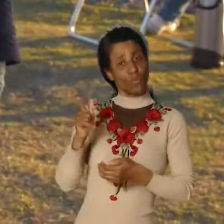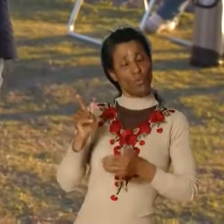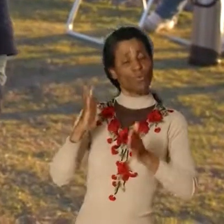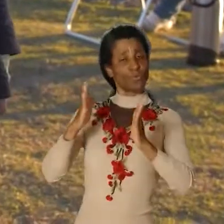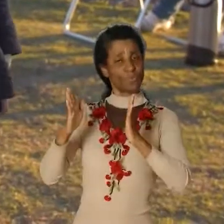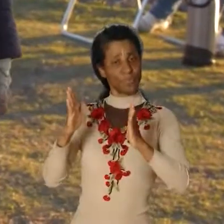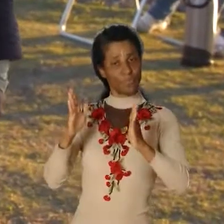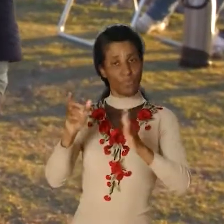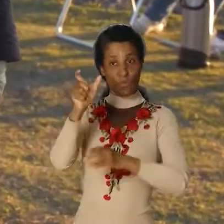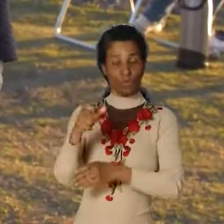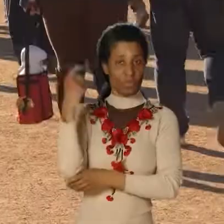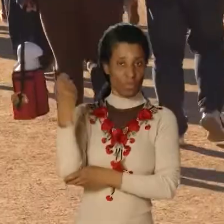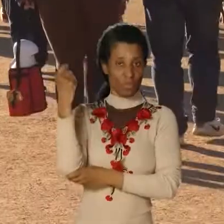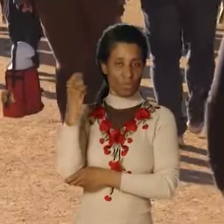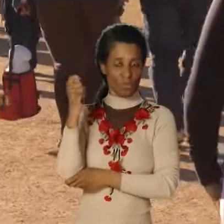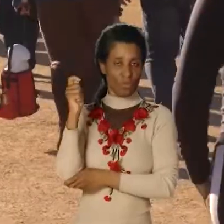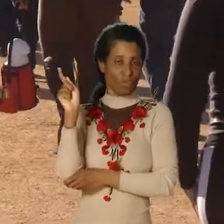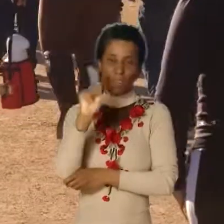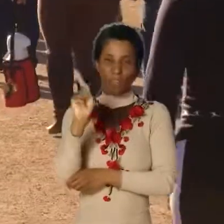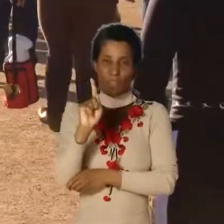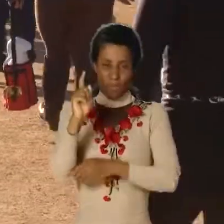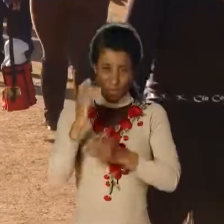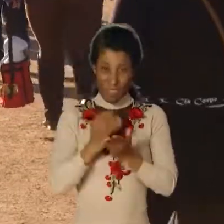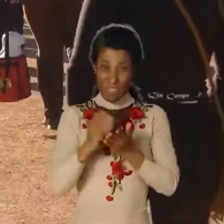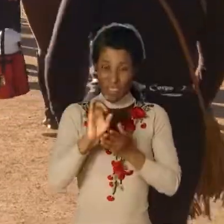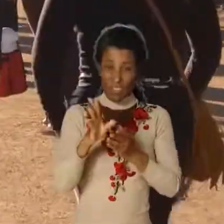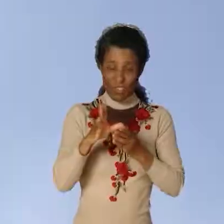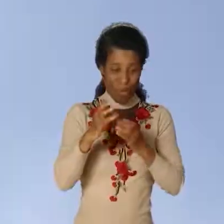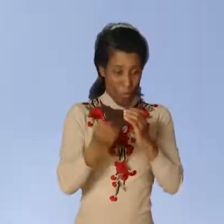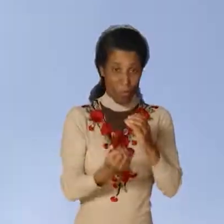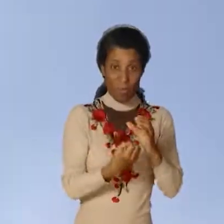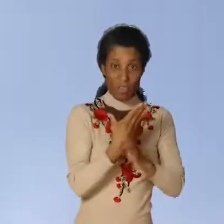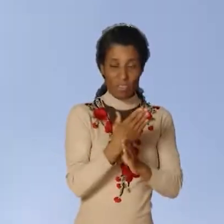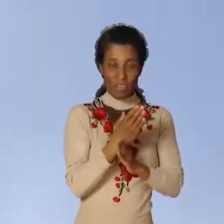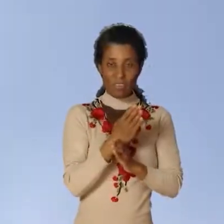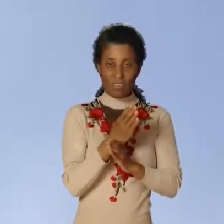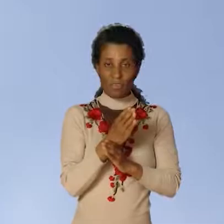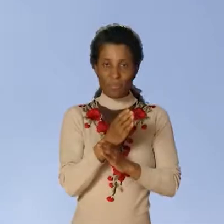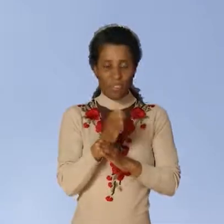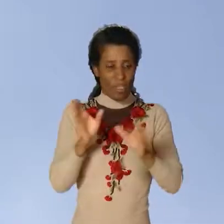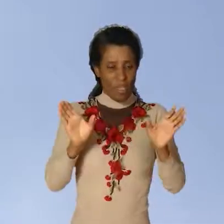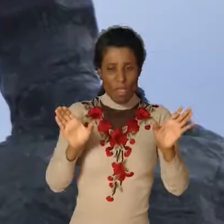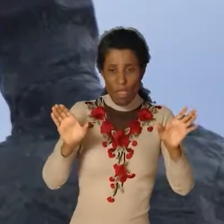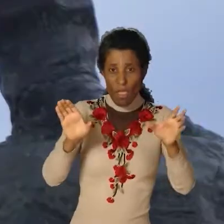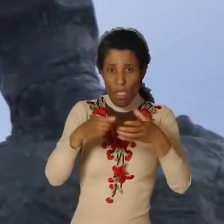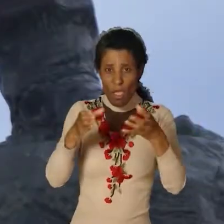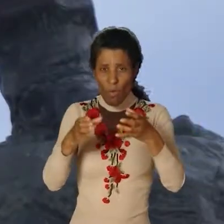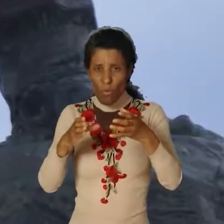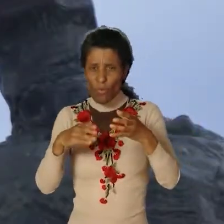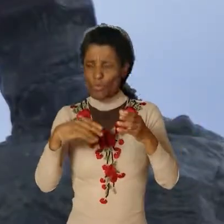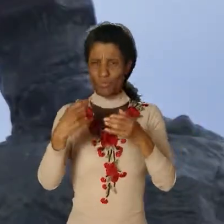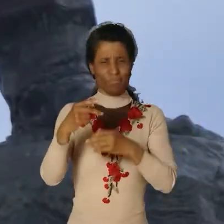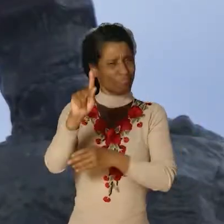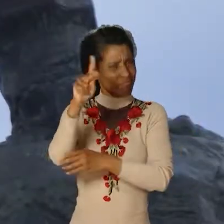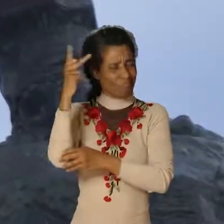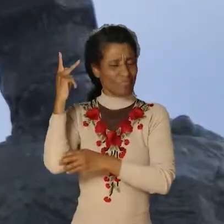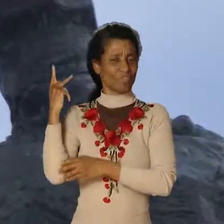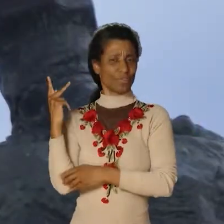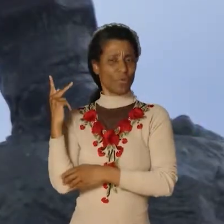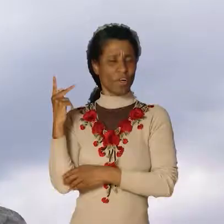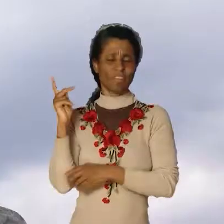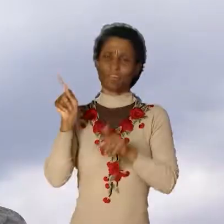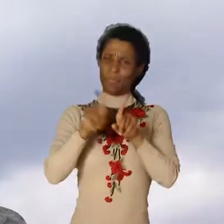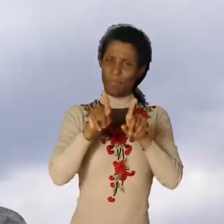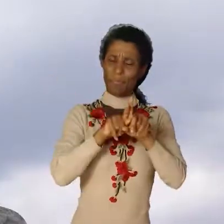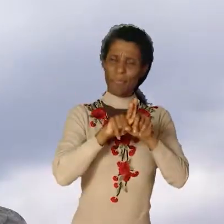Próximo bloco. O gaúcho não é um nativo, é uma construção, um caldeirão de narrativas, fatos, histórias,